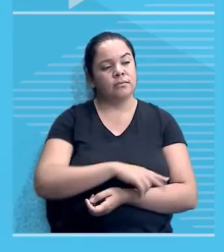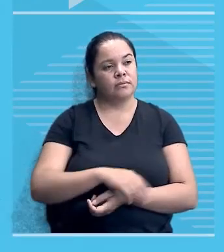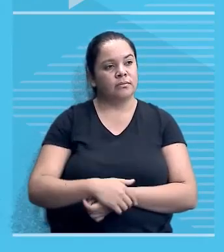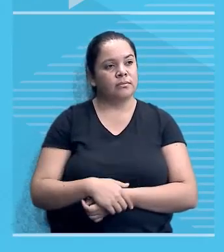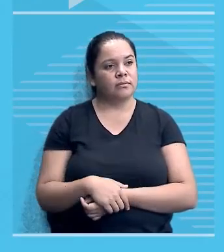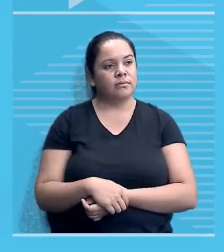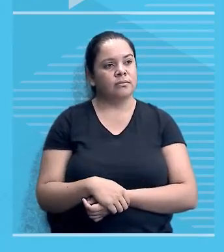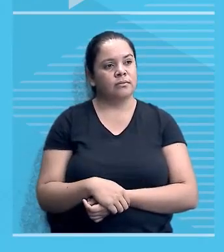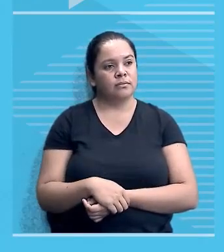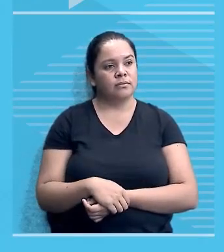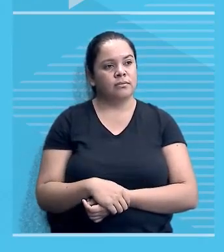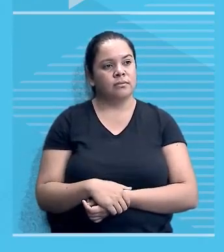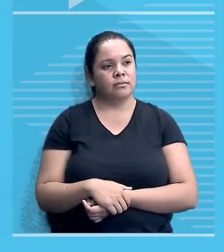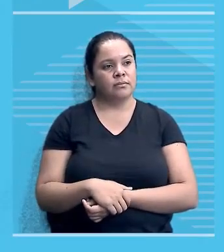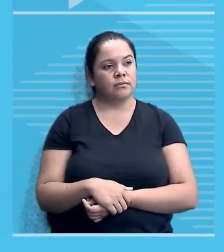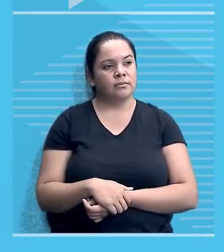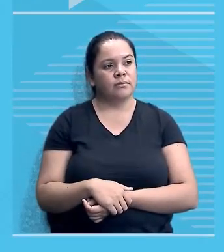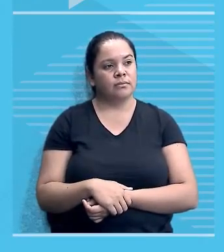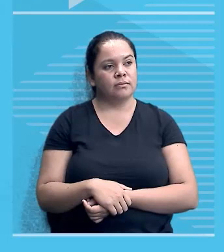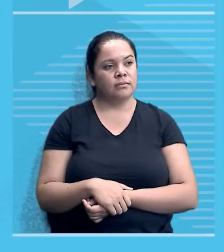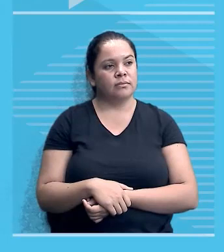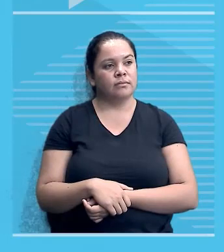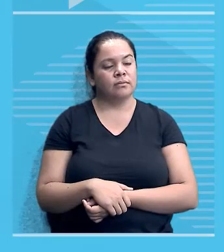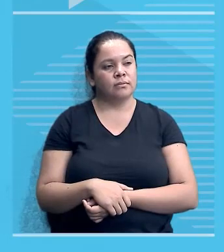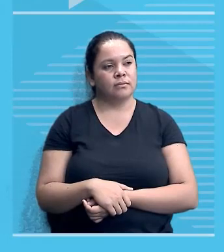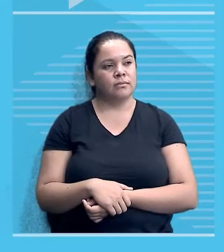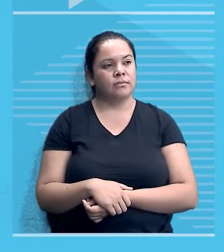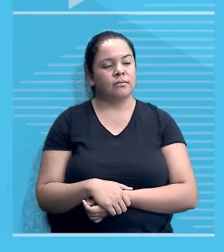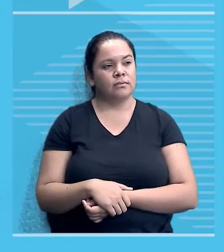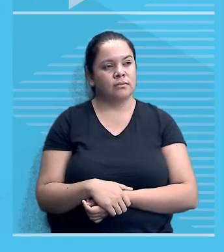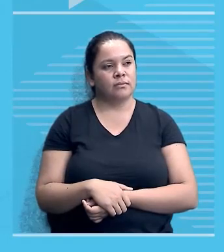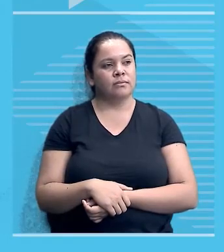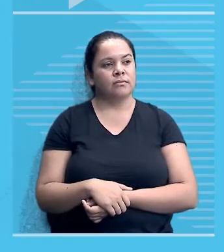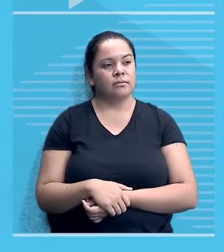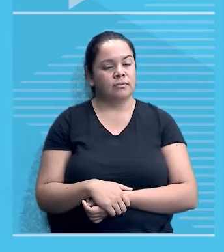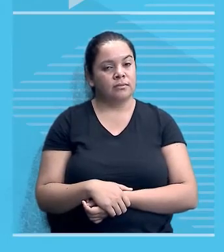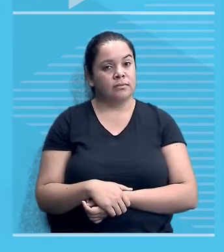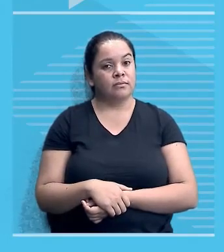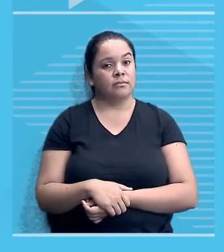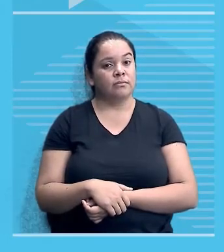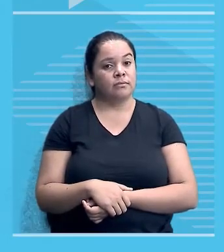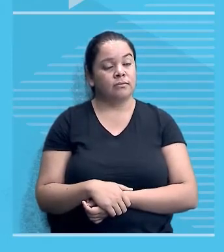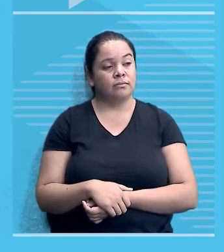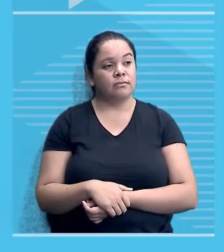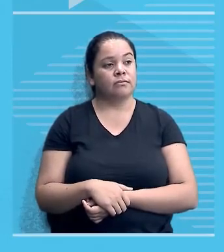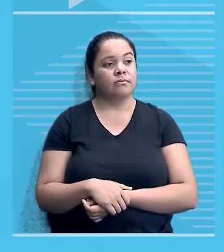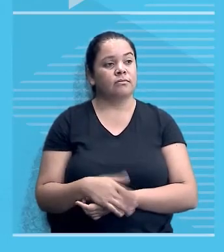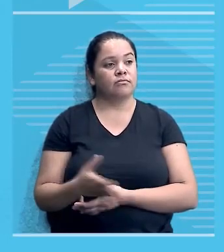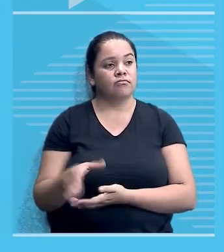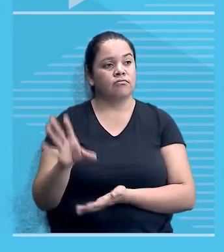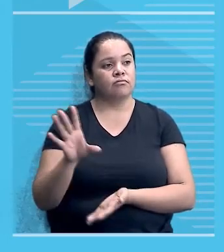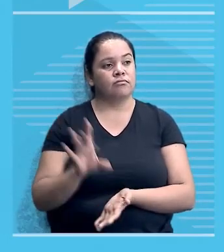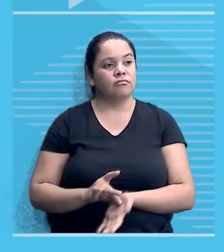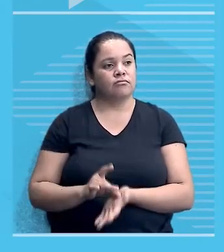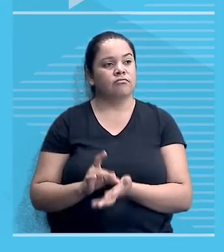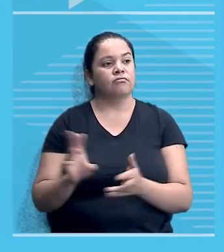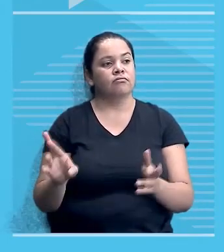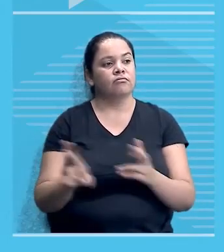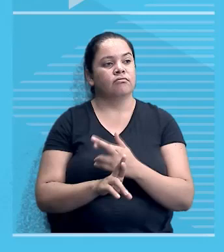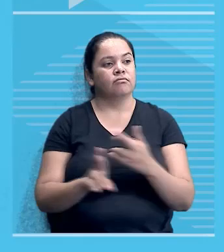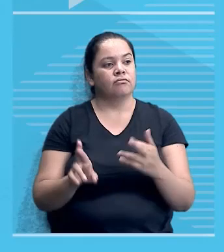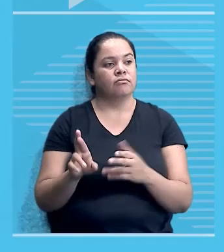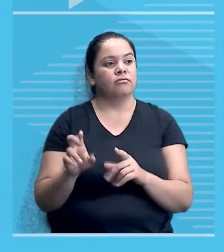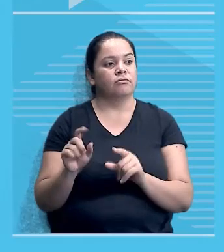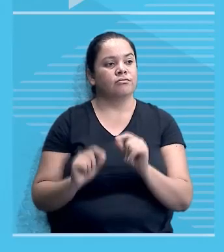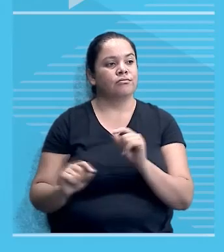níveis próximos aos dos países desenvolvidos esse fato está relacionado a